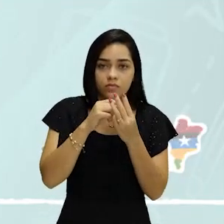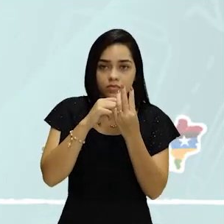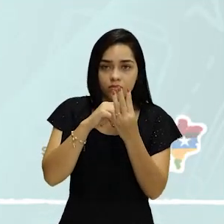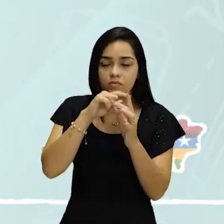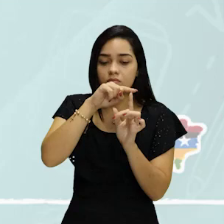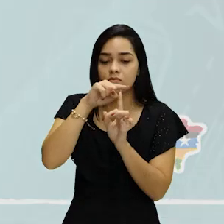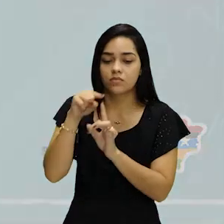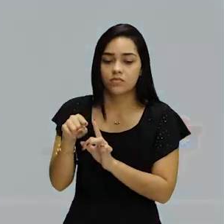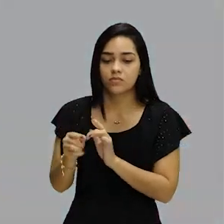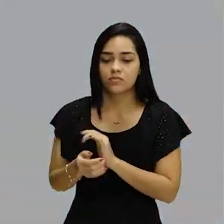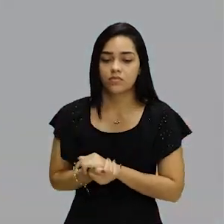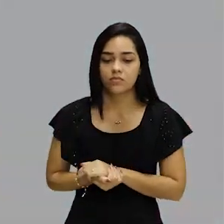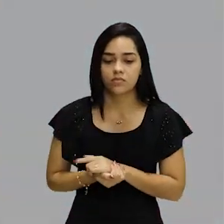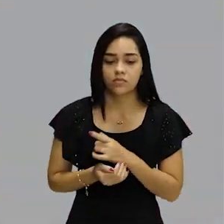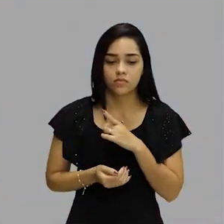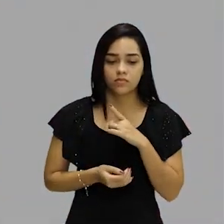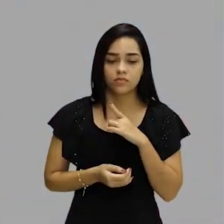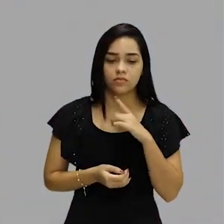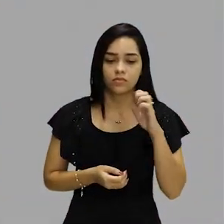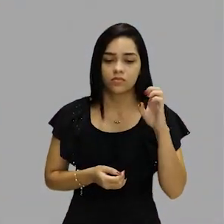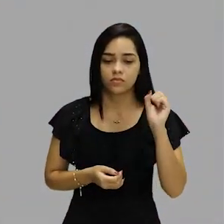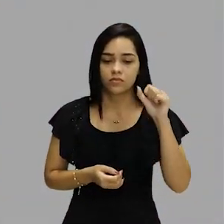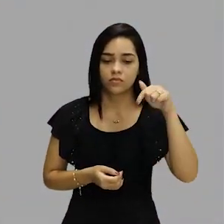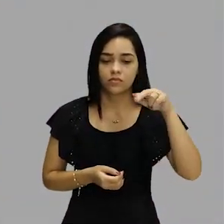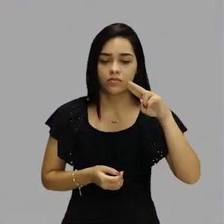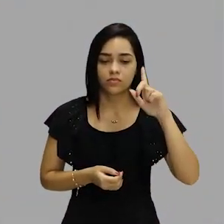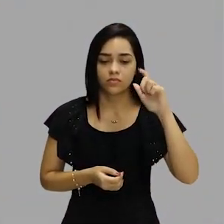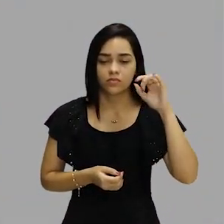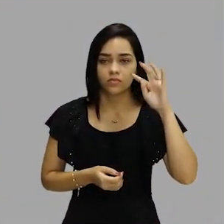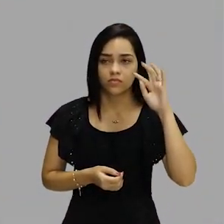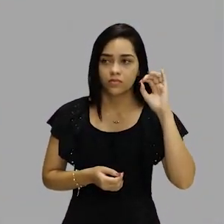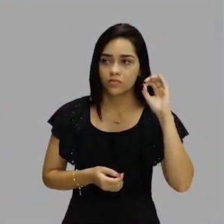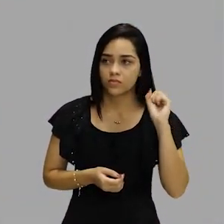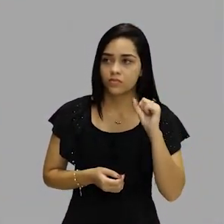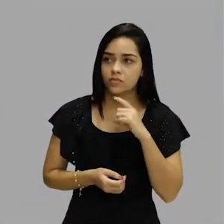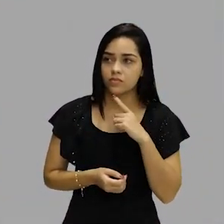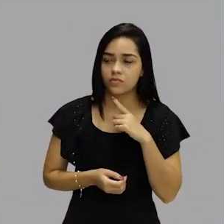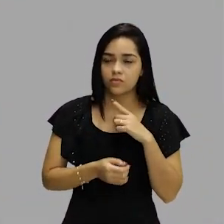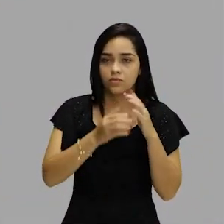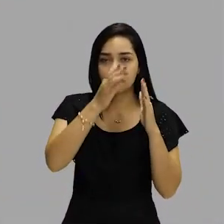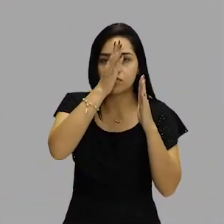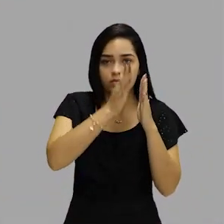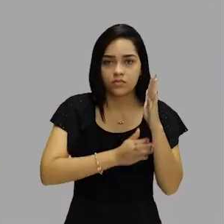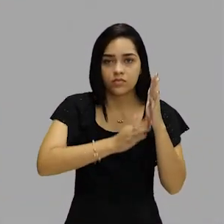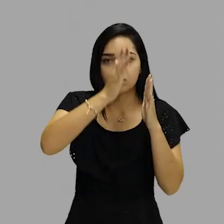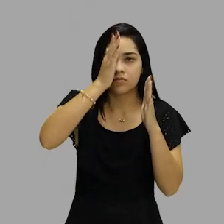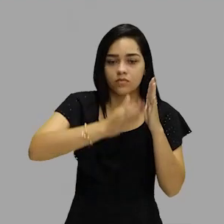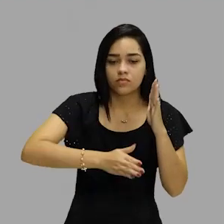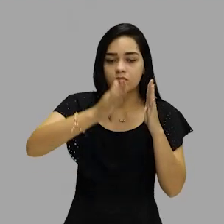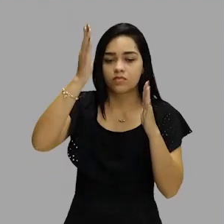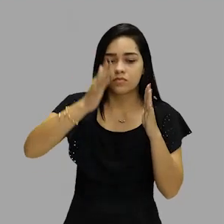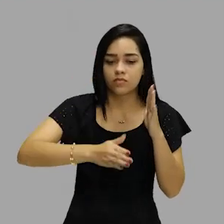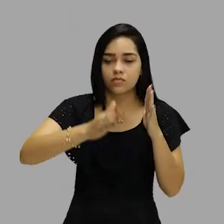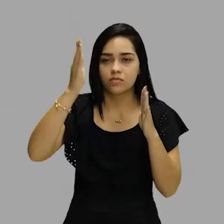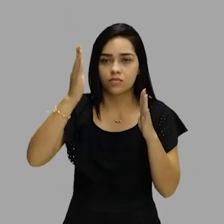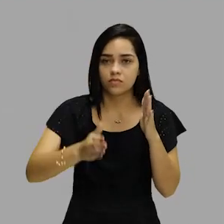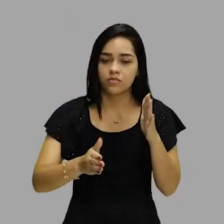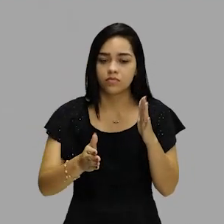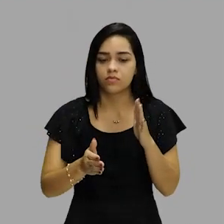de tecidos. Esse aqui é você observa que as fibras musculares aqui, né, do